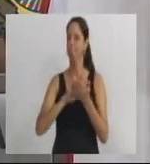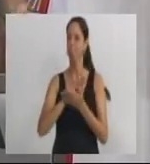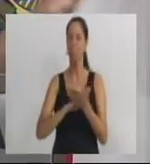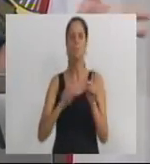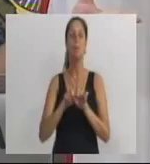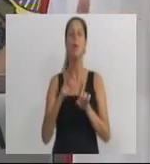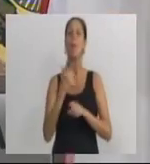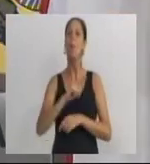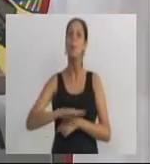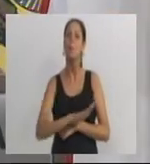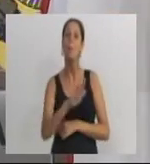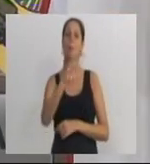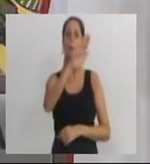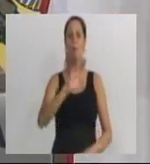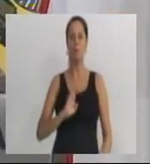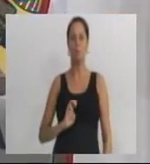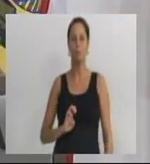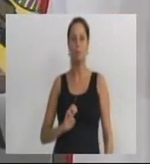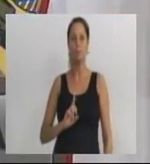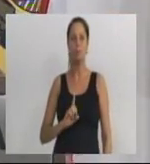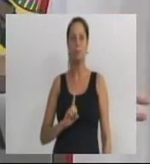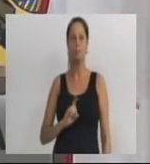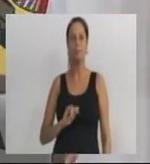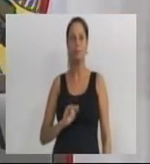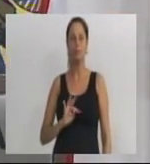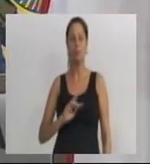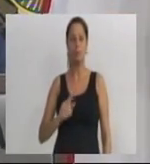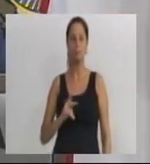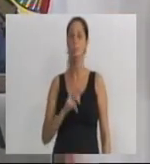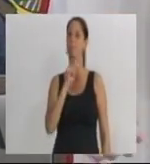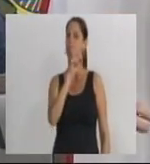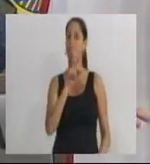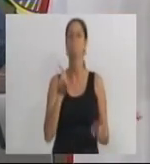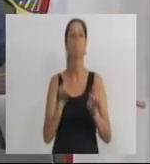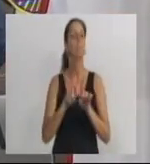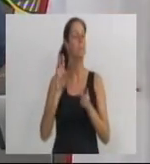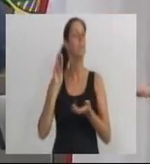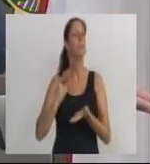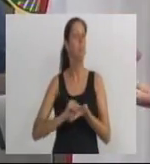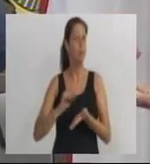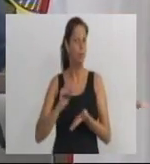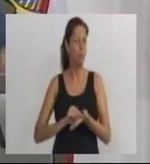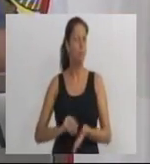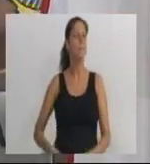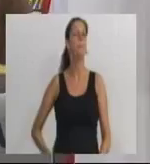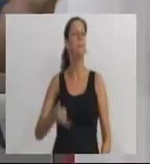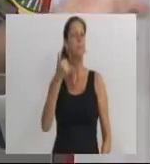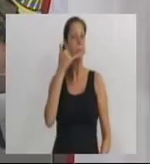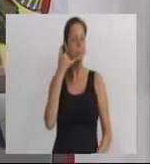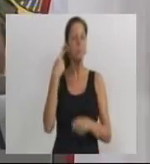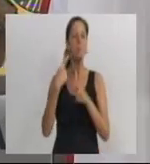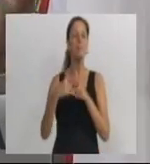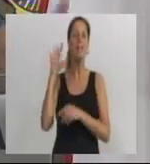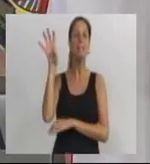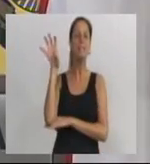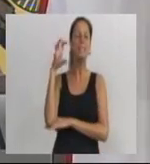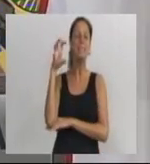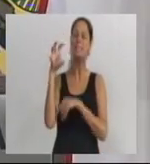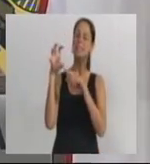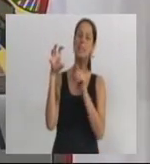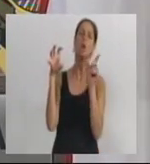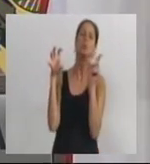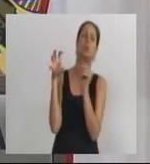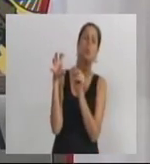não, infelizmente não radiou o sinal daquela antena móvel, que é pequena, enfim, e resolveu só